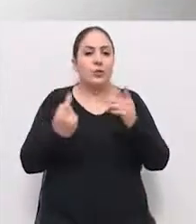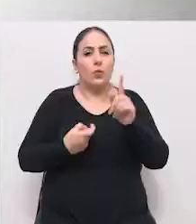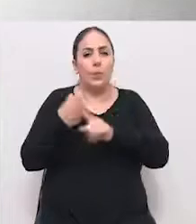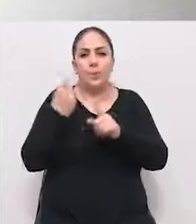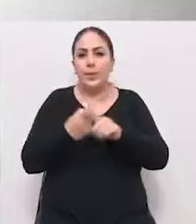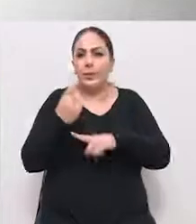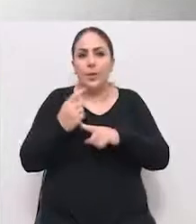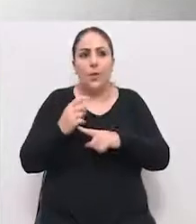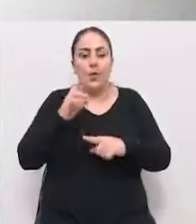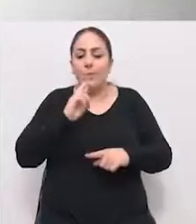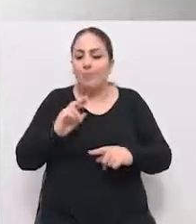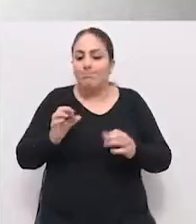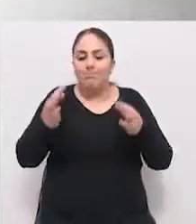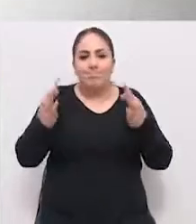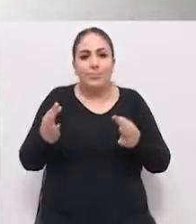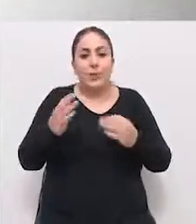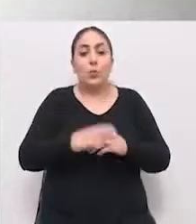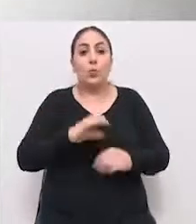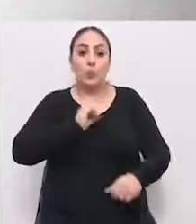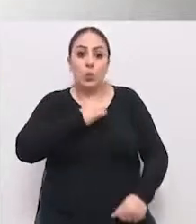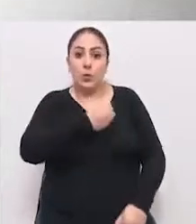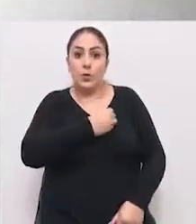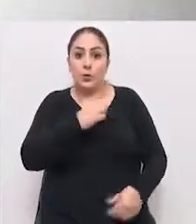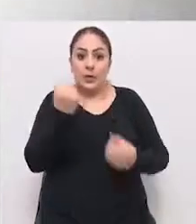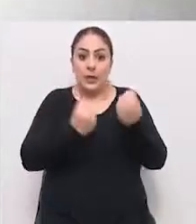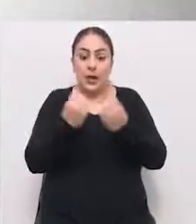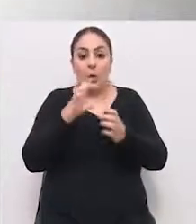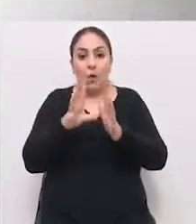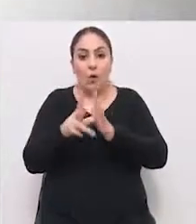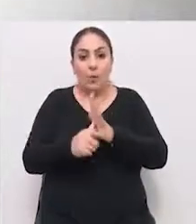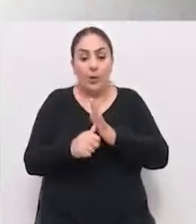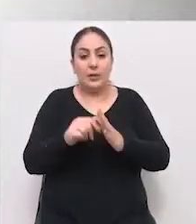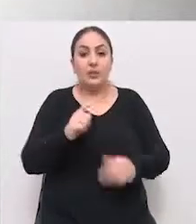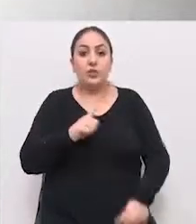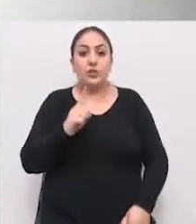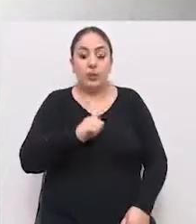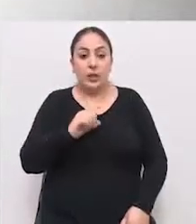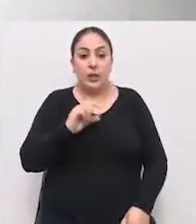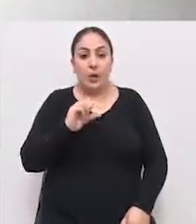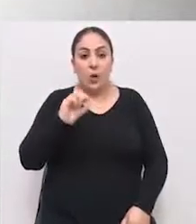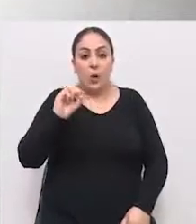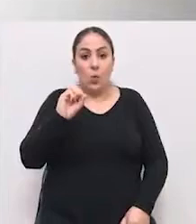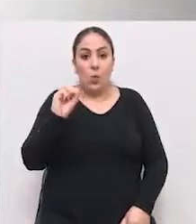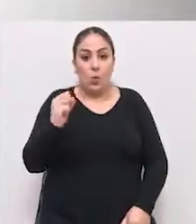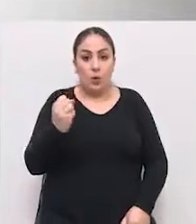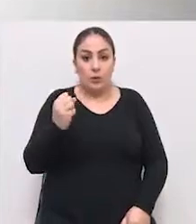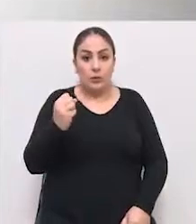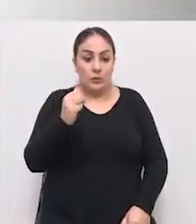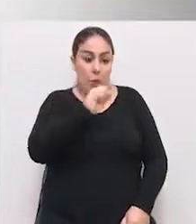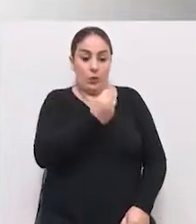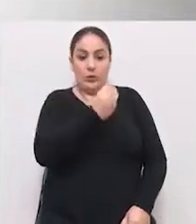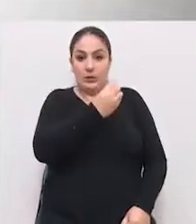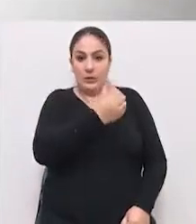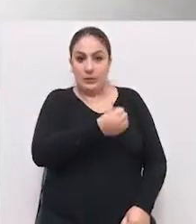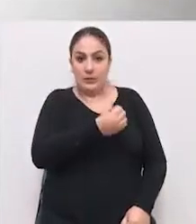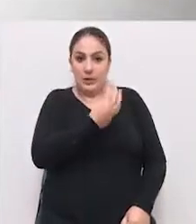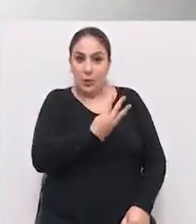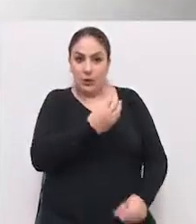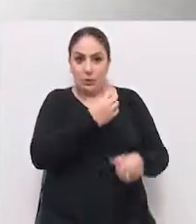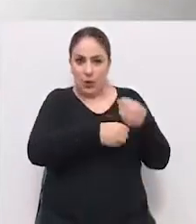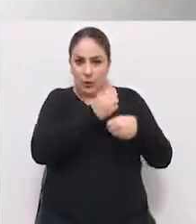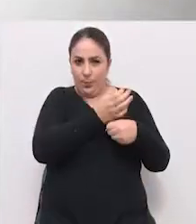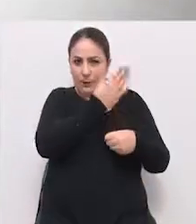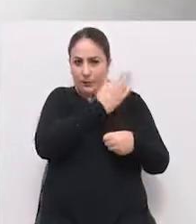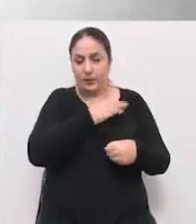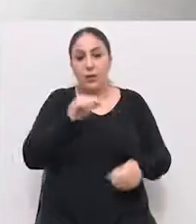do mês, o resultado foi recorde. O número de veículos roubados em junho caiu de 864 no ano passado